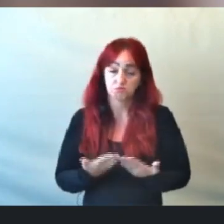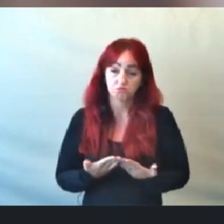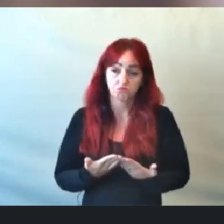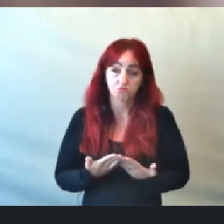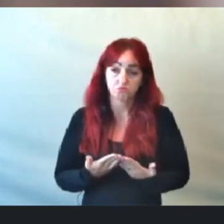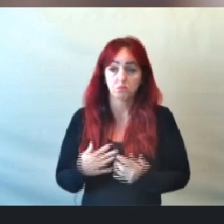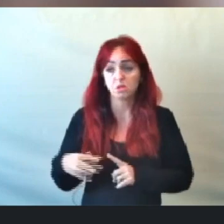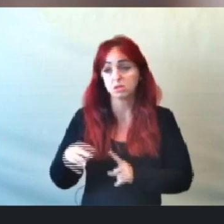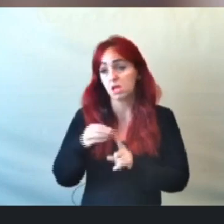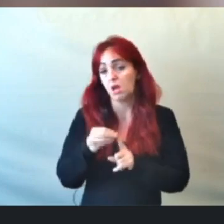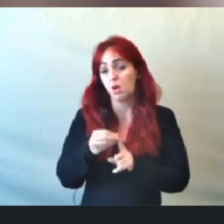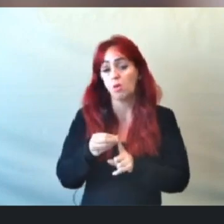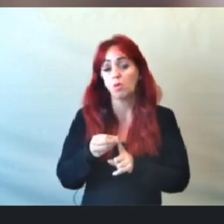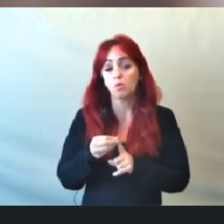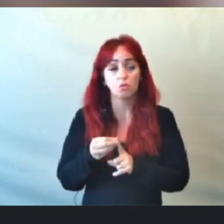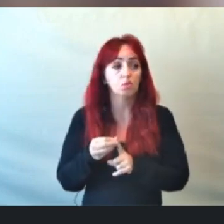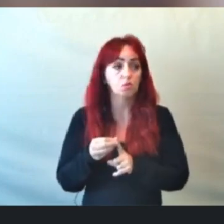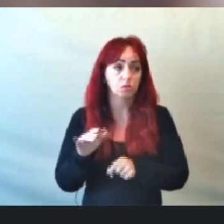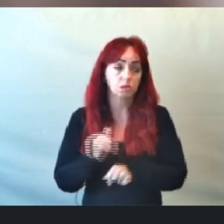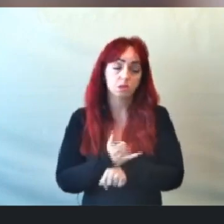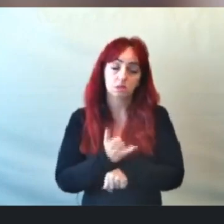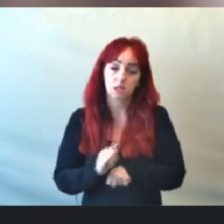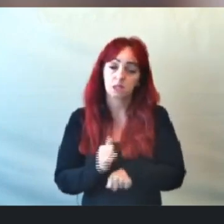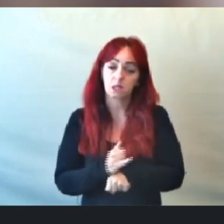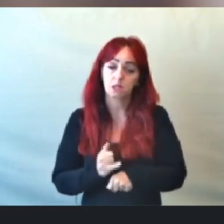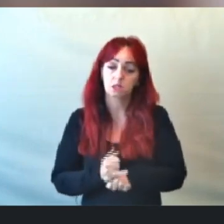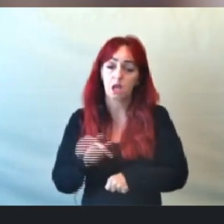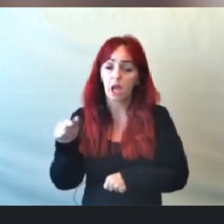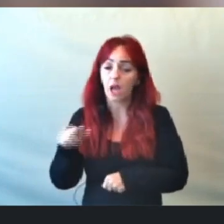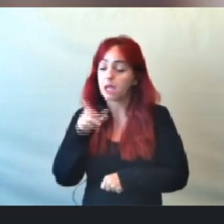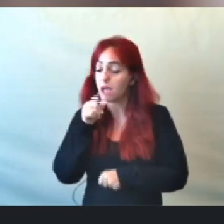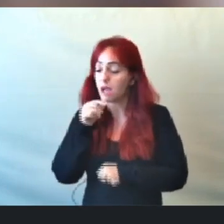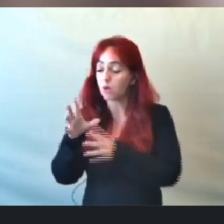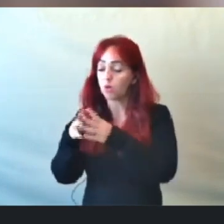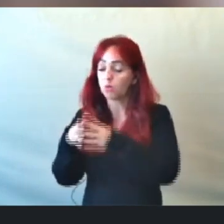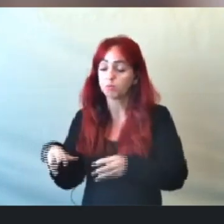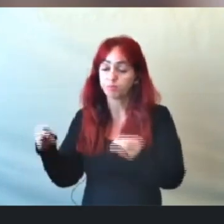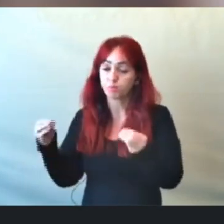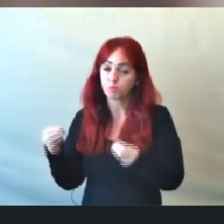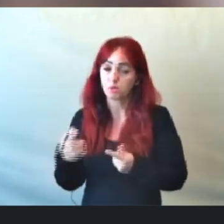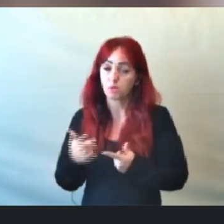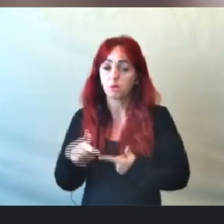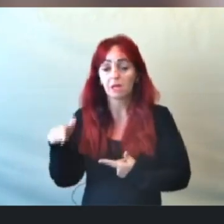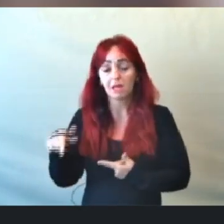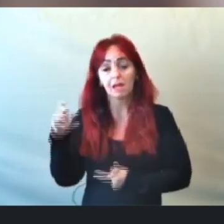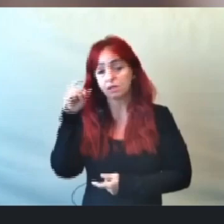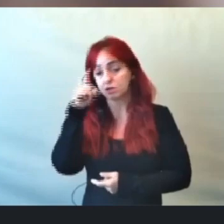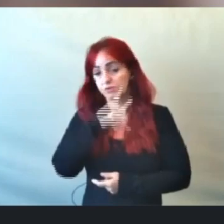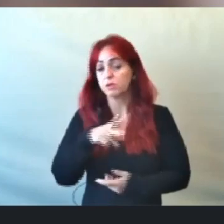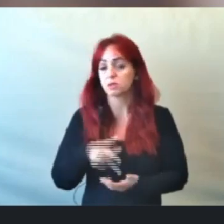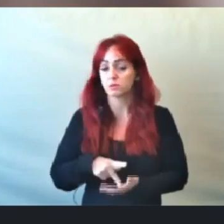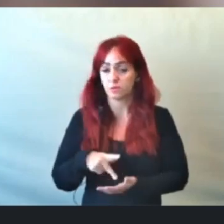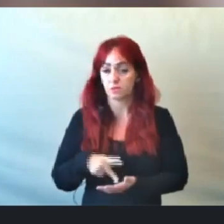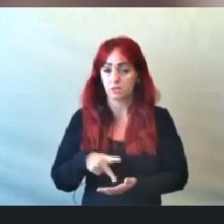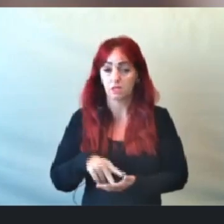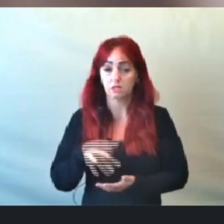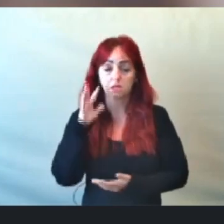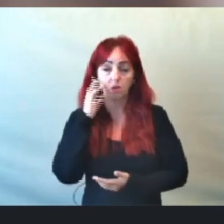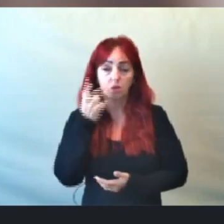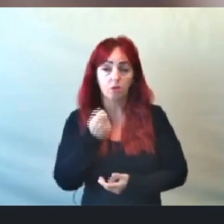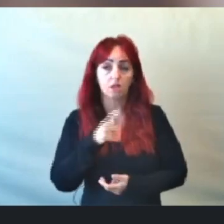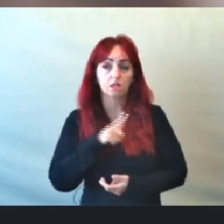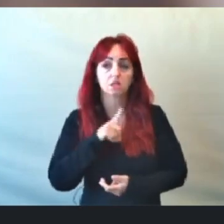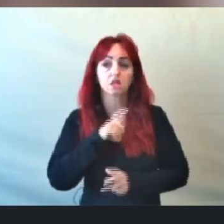nós não teríamos a Lagoa da Pampulha. Ela é um ambiente muito difícil, então acho que a gente tem que ter muito cuidado,